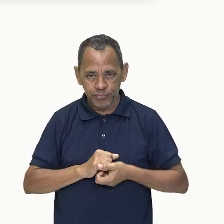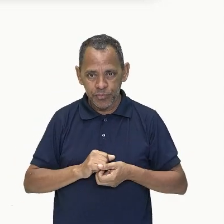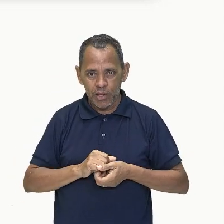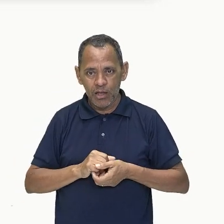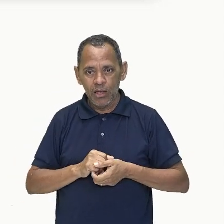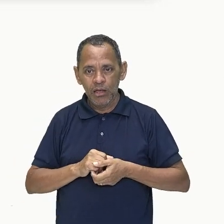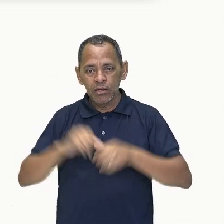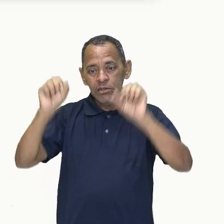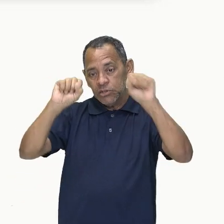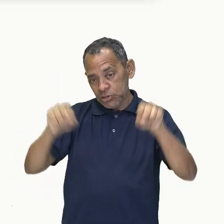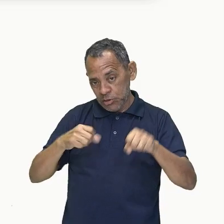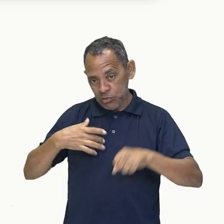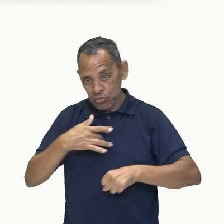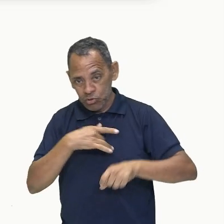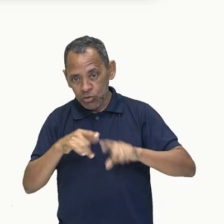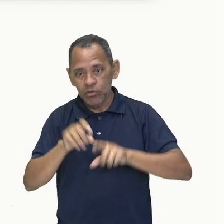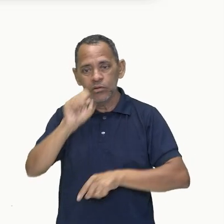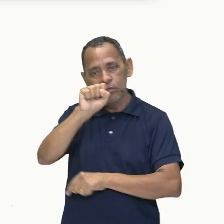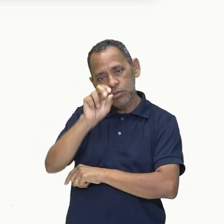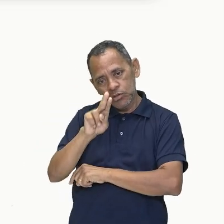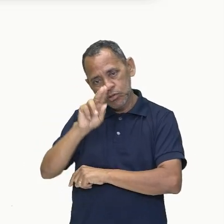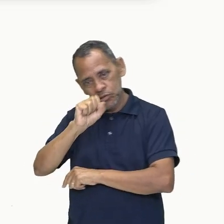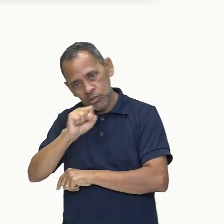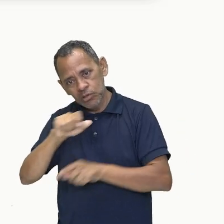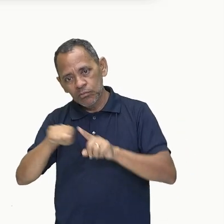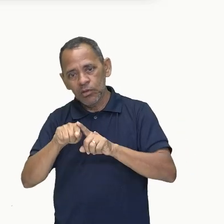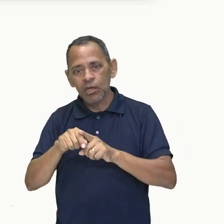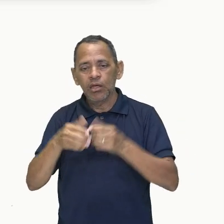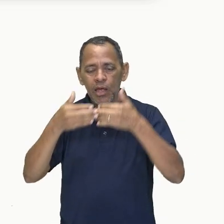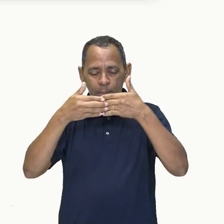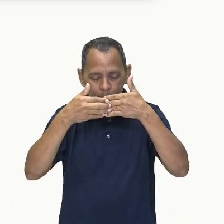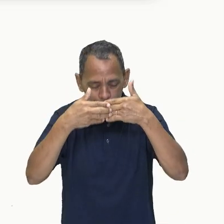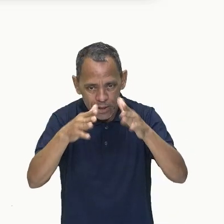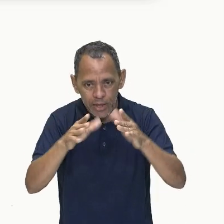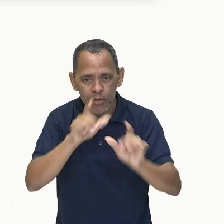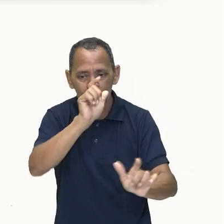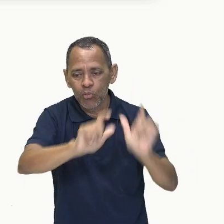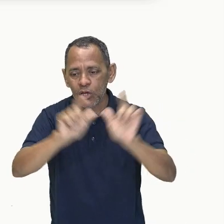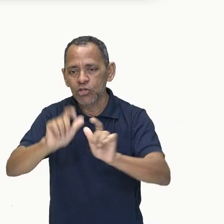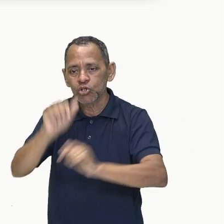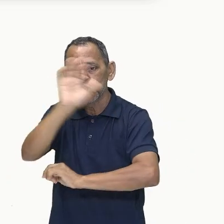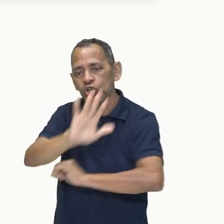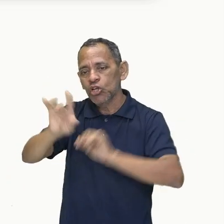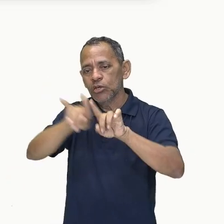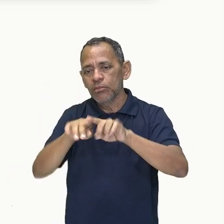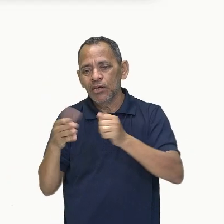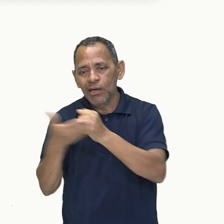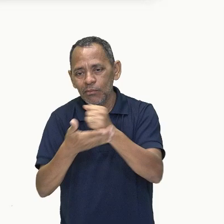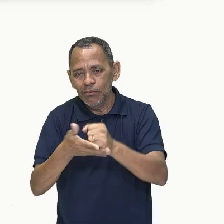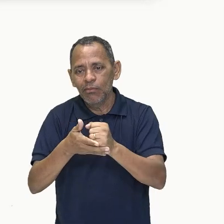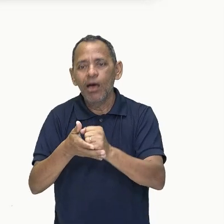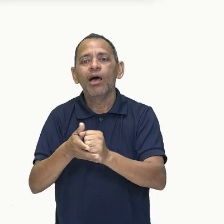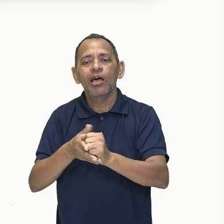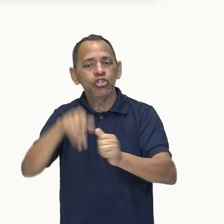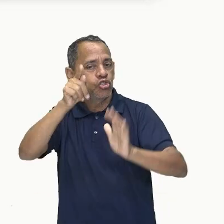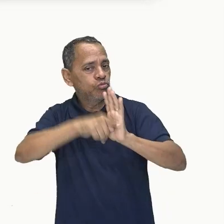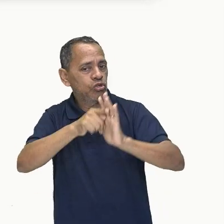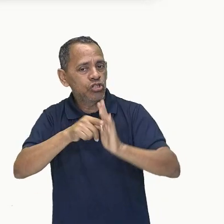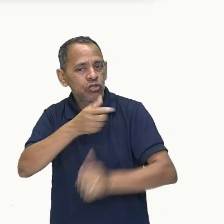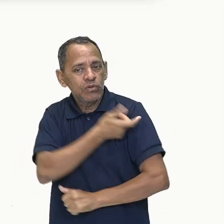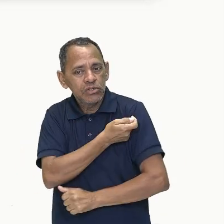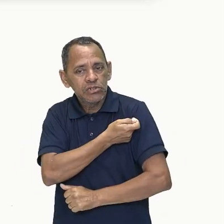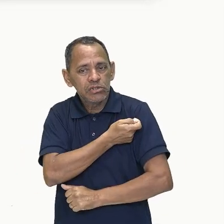especialmente nesta atenção primária, que se tornou a porta de entrada para a população e a base das campanhas de vacinação